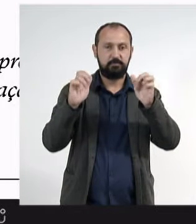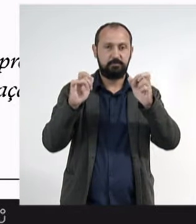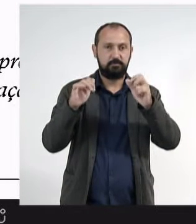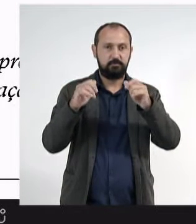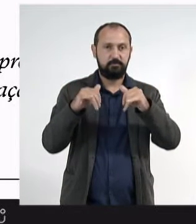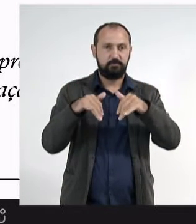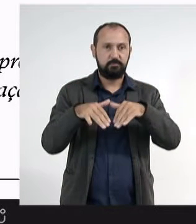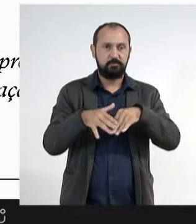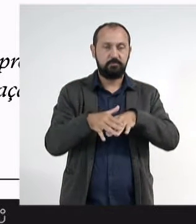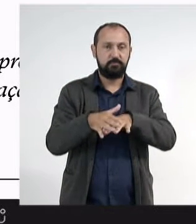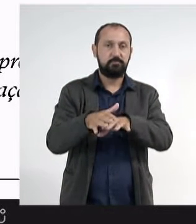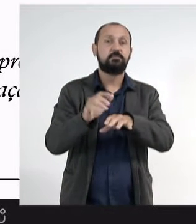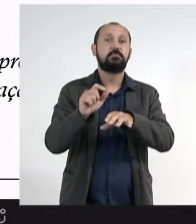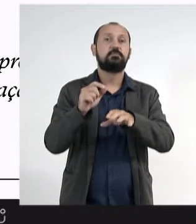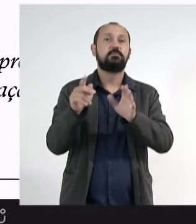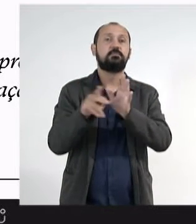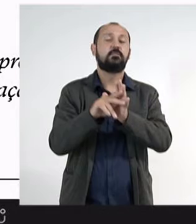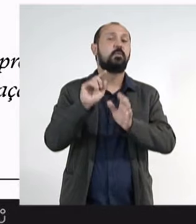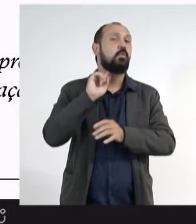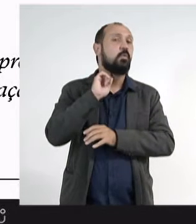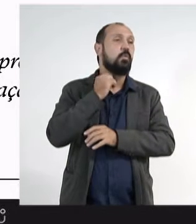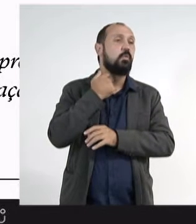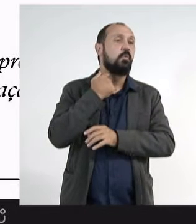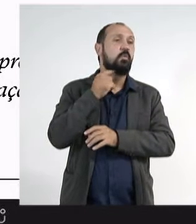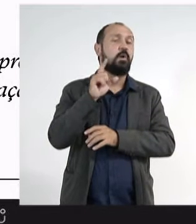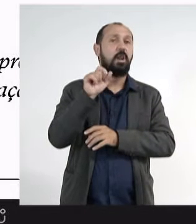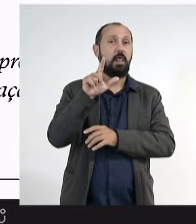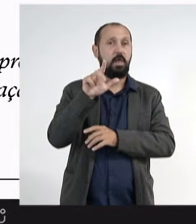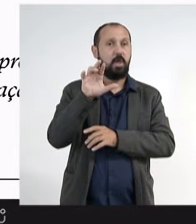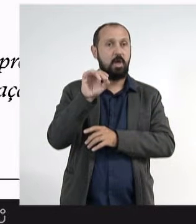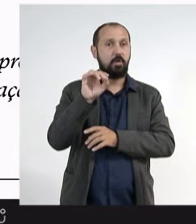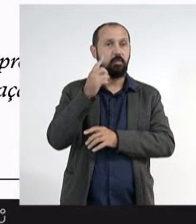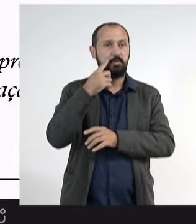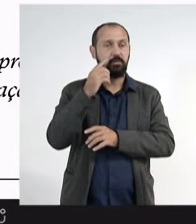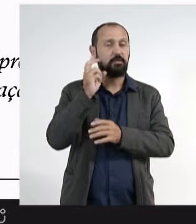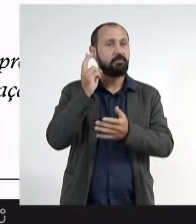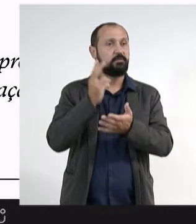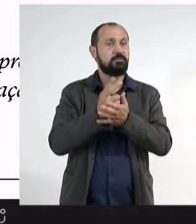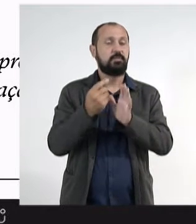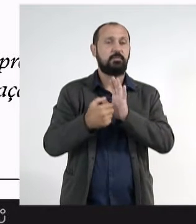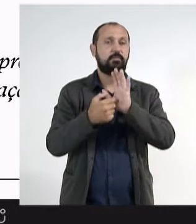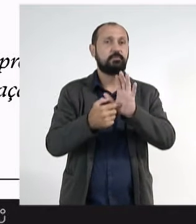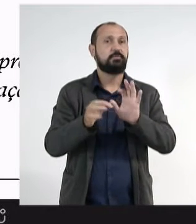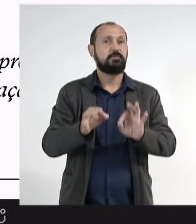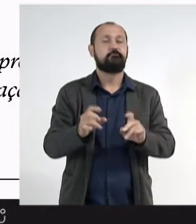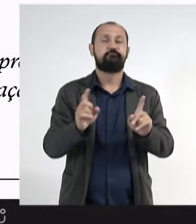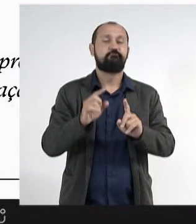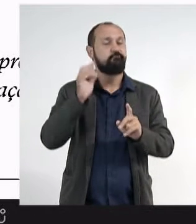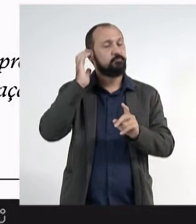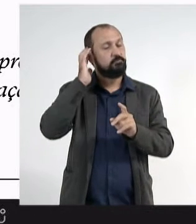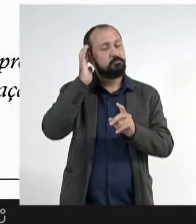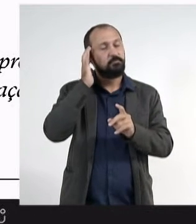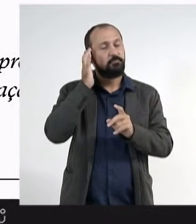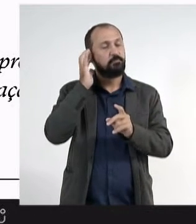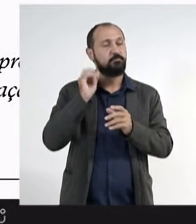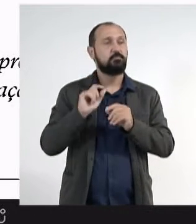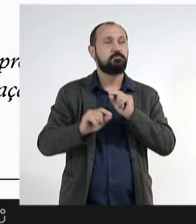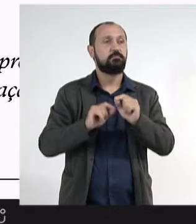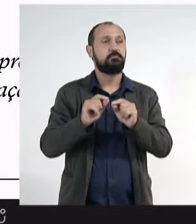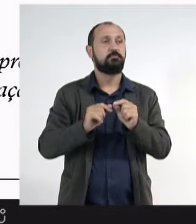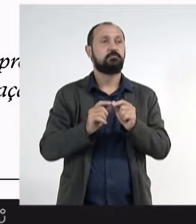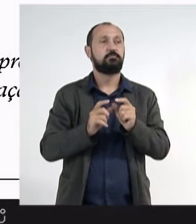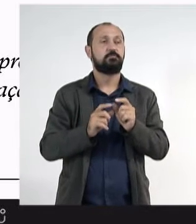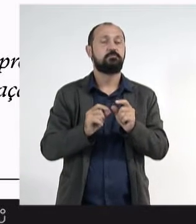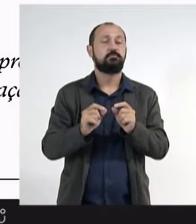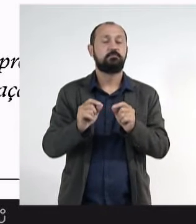por carrear o lixo que não é limpo e disposto de forma adequada. E a